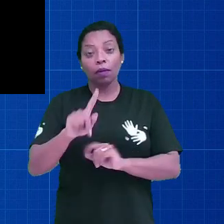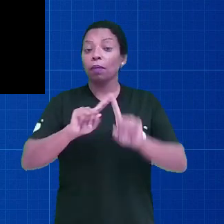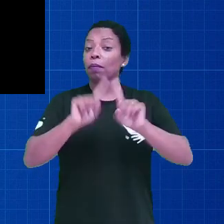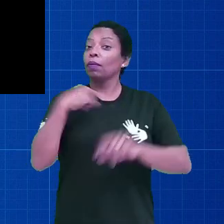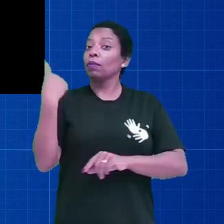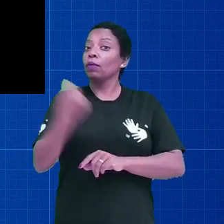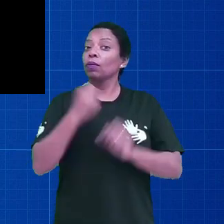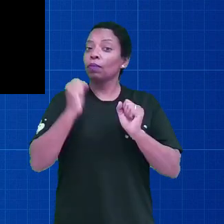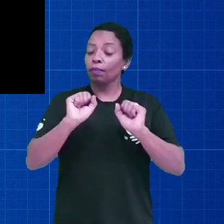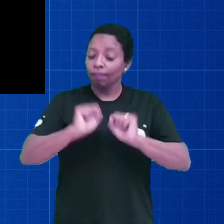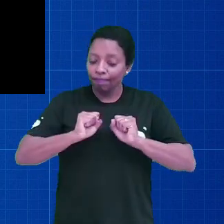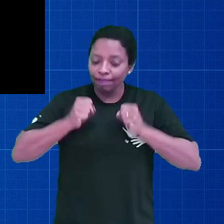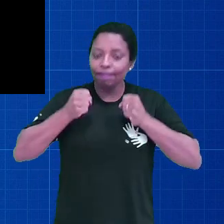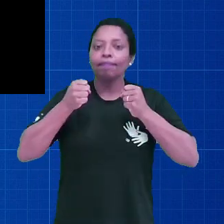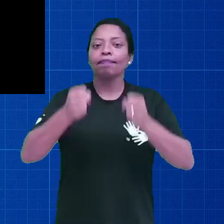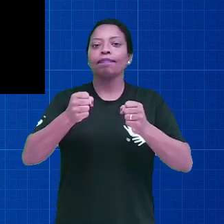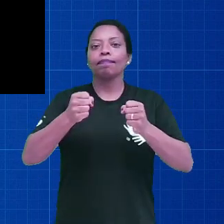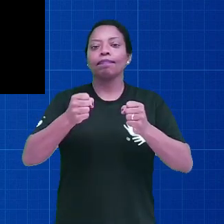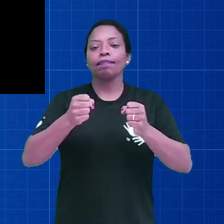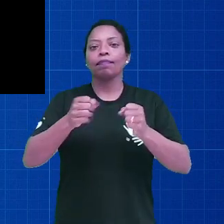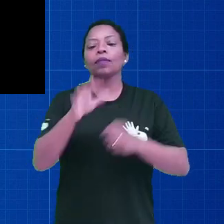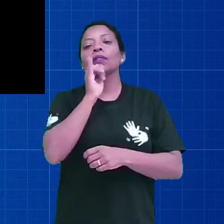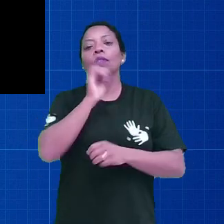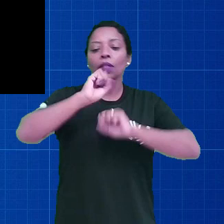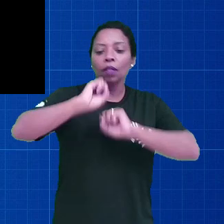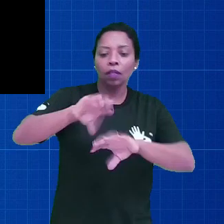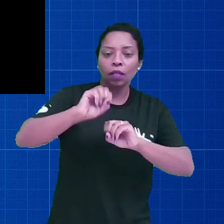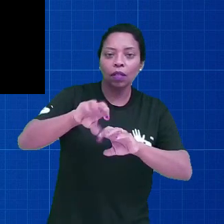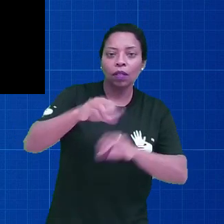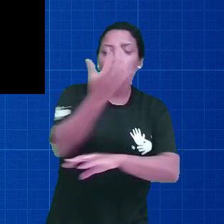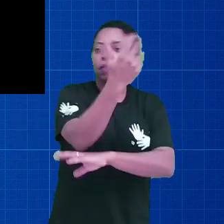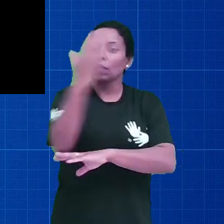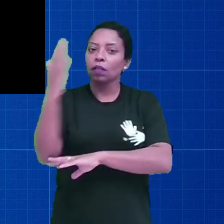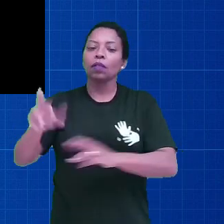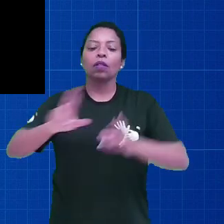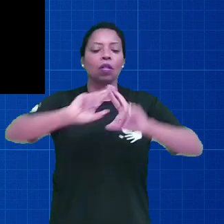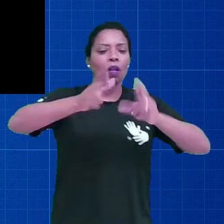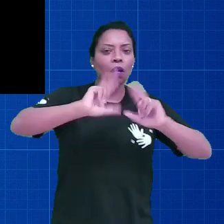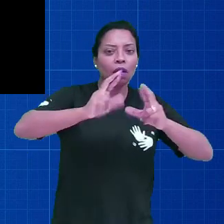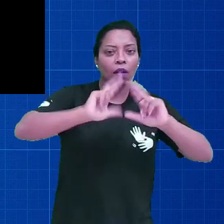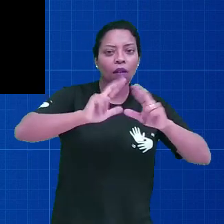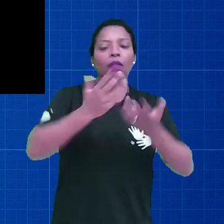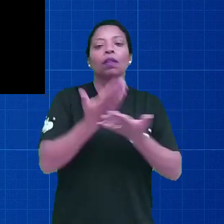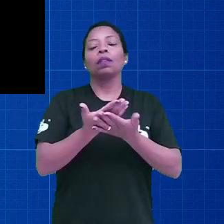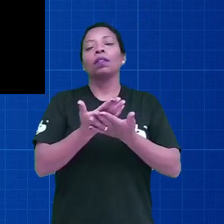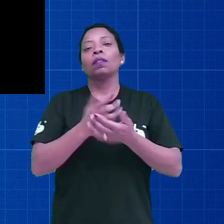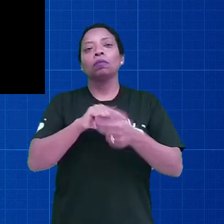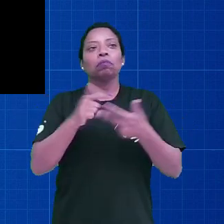daí entra a questão ambiental, a questão de educação ambiental, a questão da reciclagem, a questão